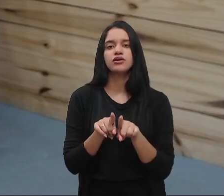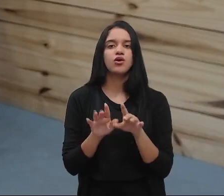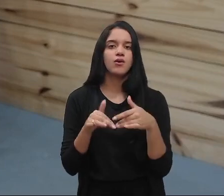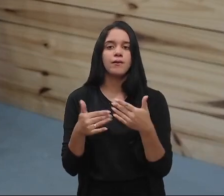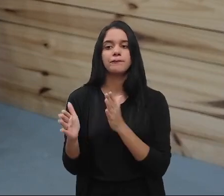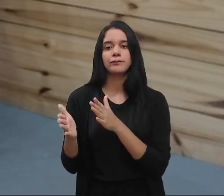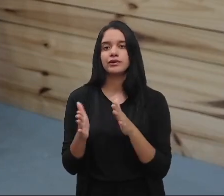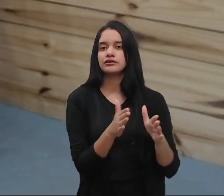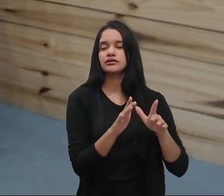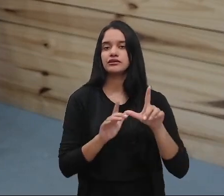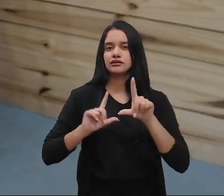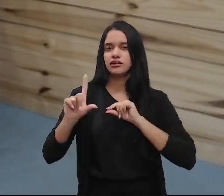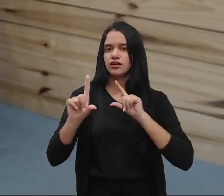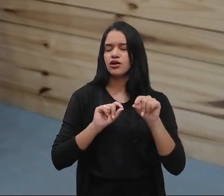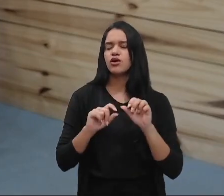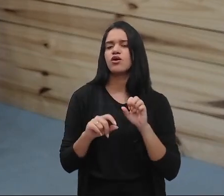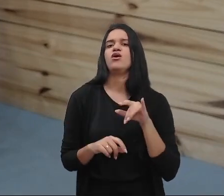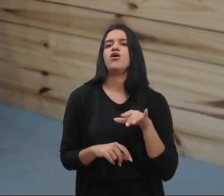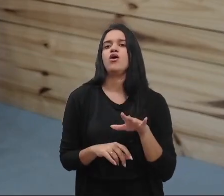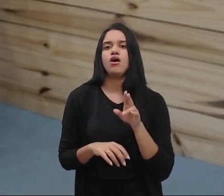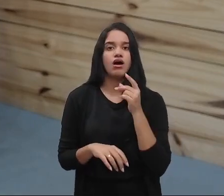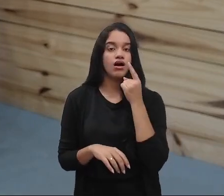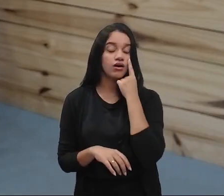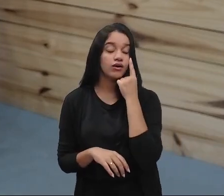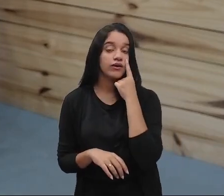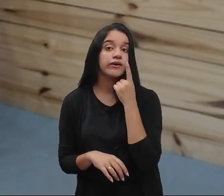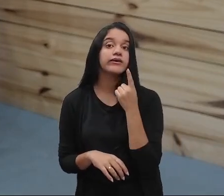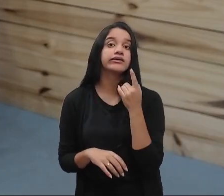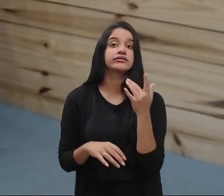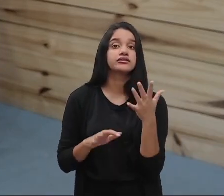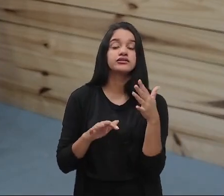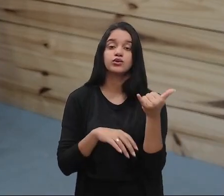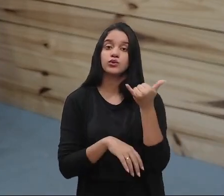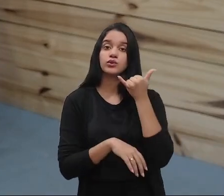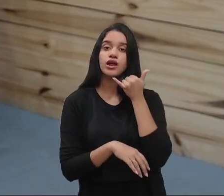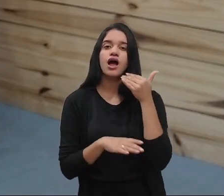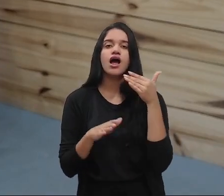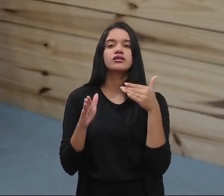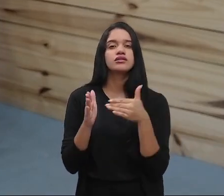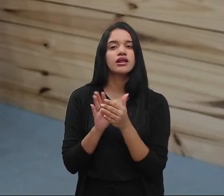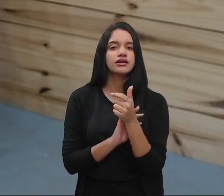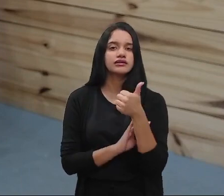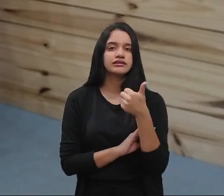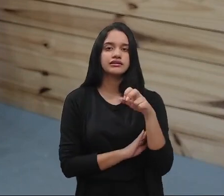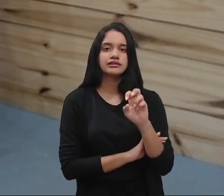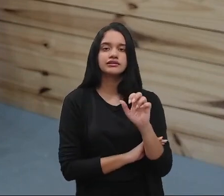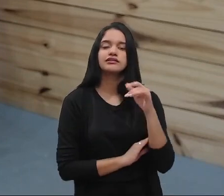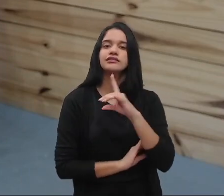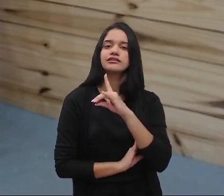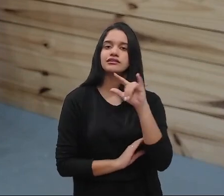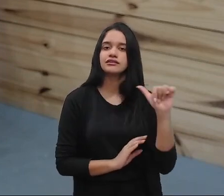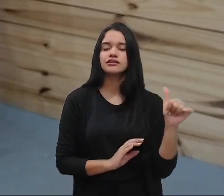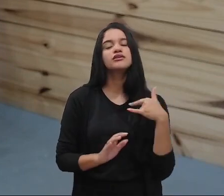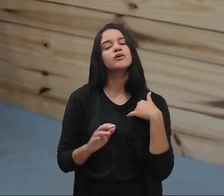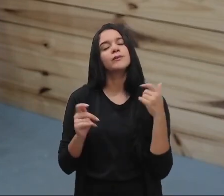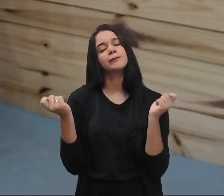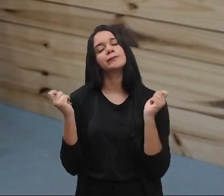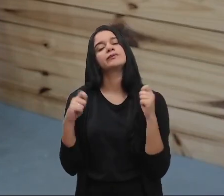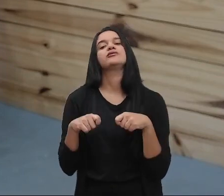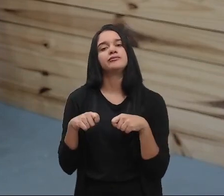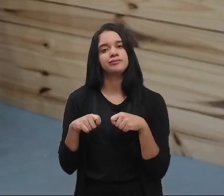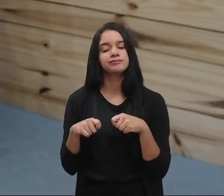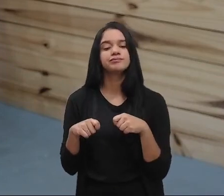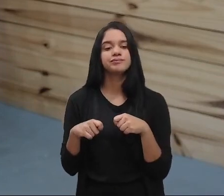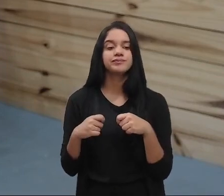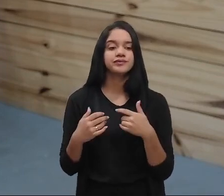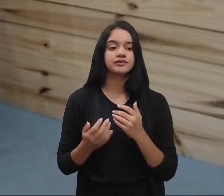processo de seleção, se daqui a 15 dias a gente entrar em contato, já fique ciente. É uma possibilidade, uma possibilidade. Hoje a